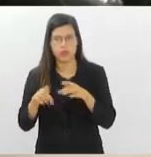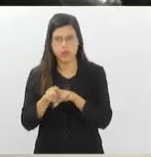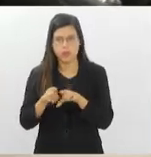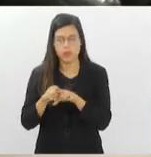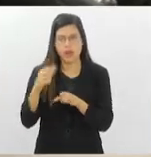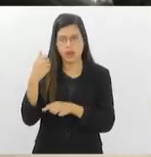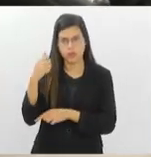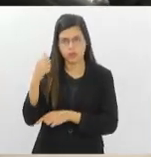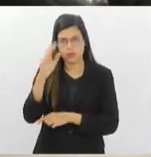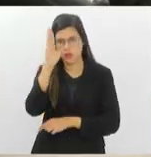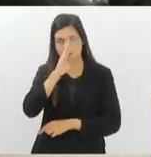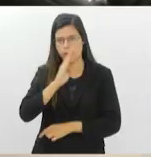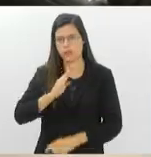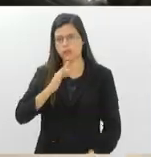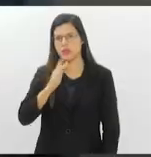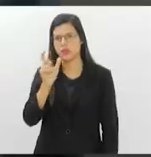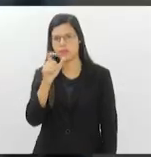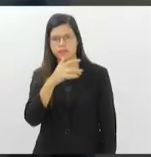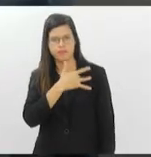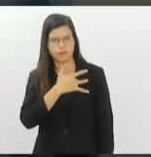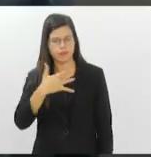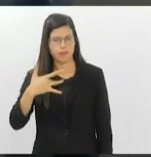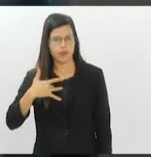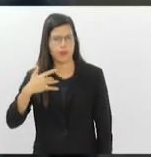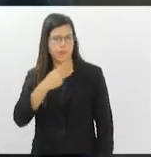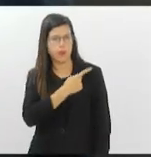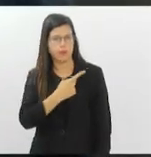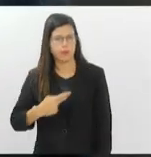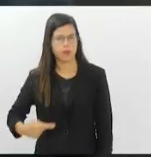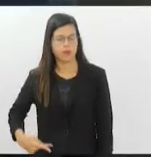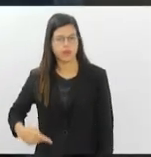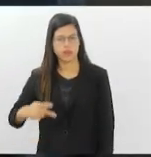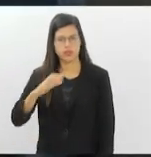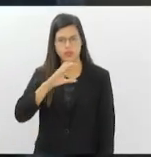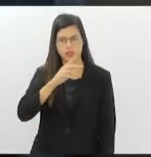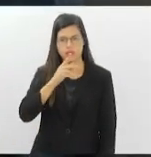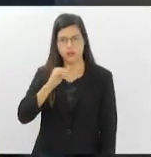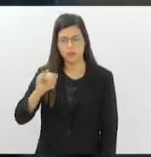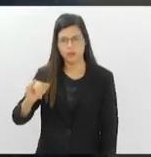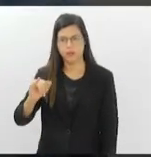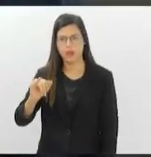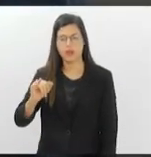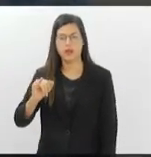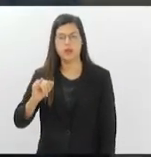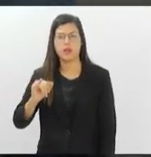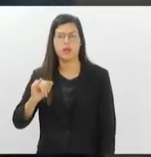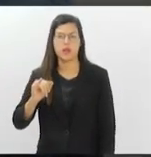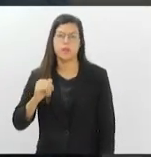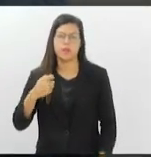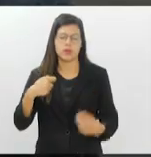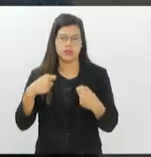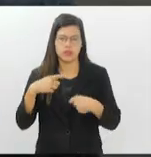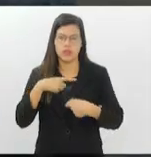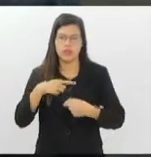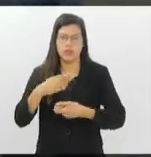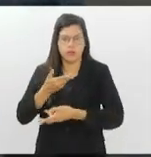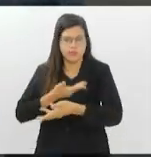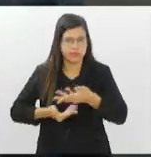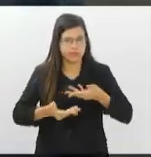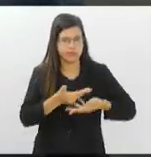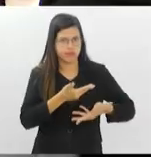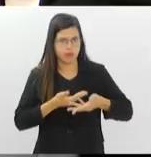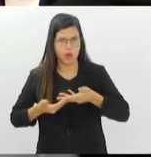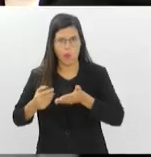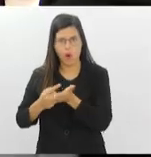Brasileira dos planos de saúde para o presidente da CPI o ideal é que haja o entendimento entre as partes